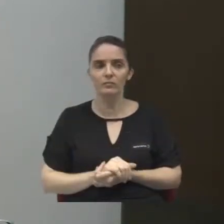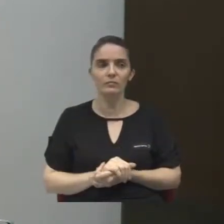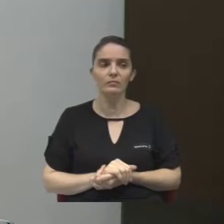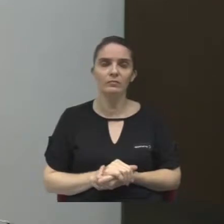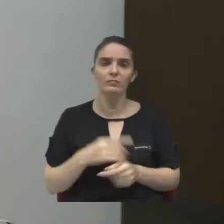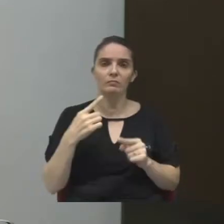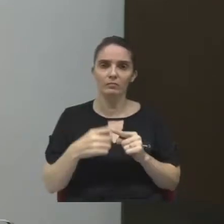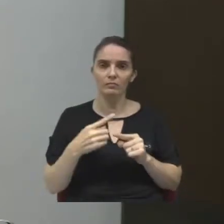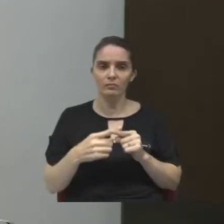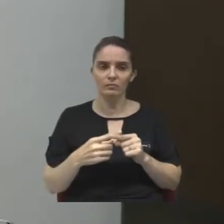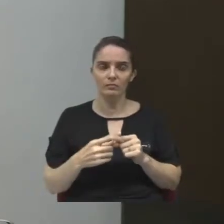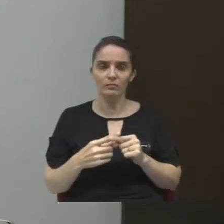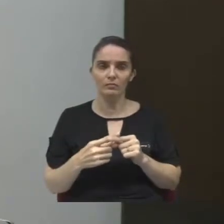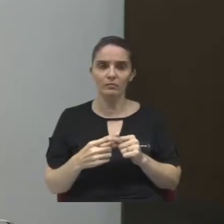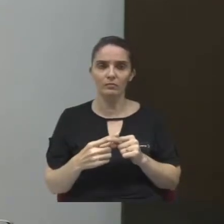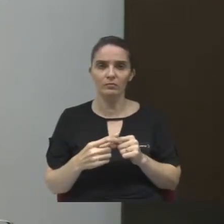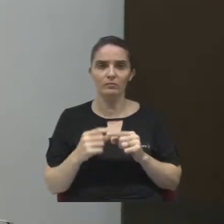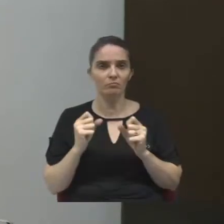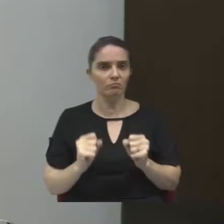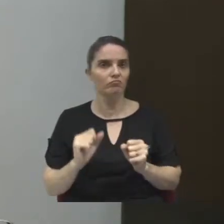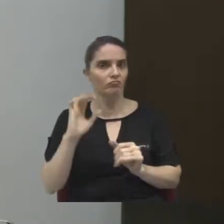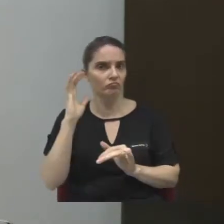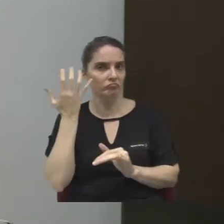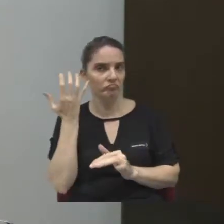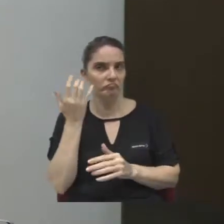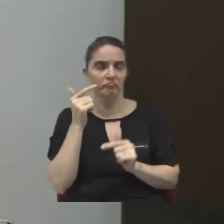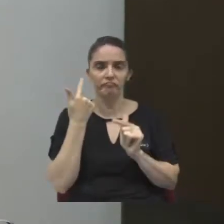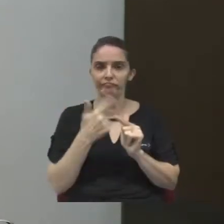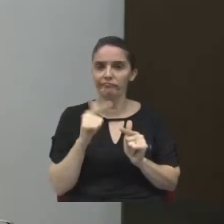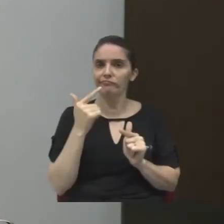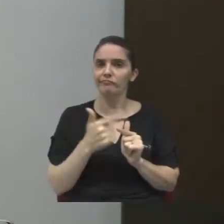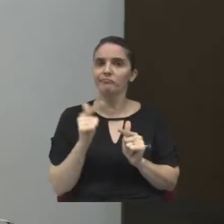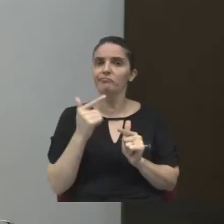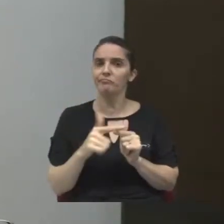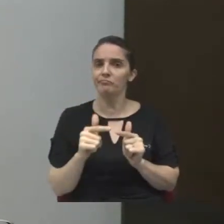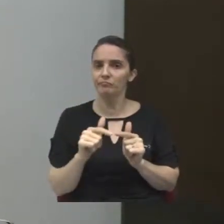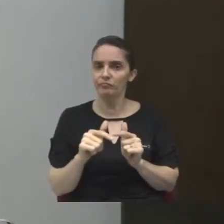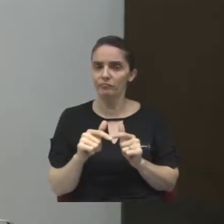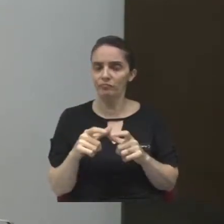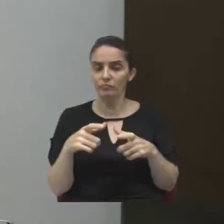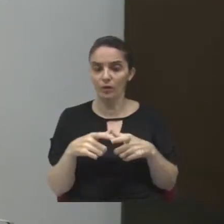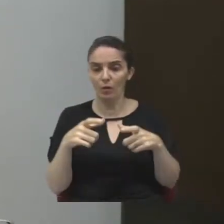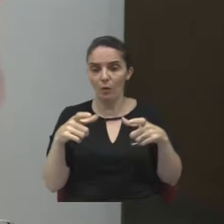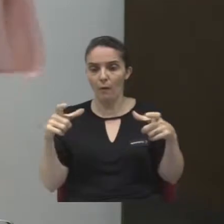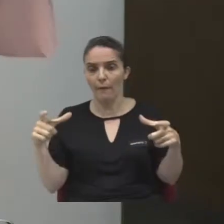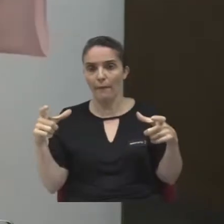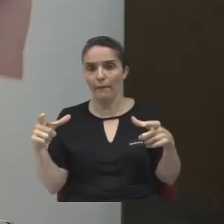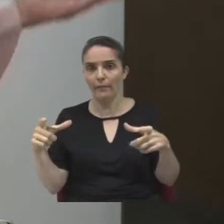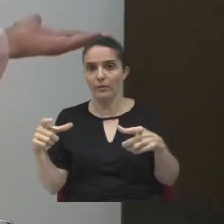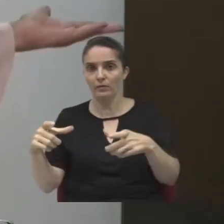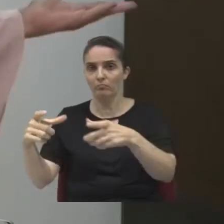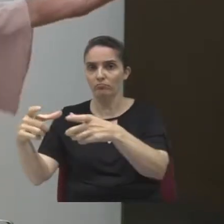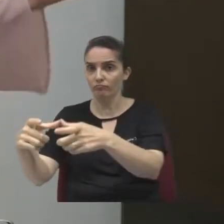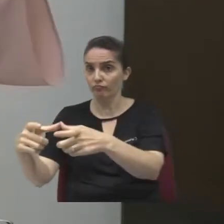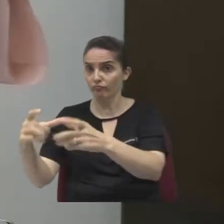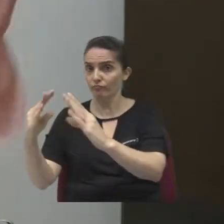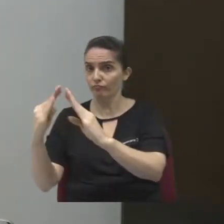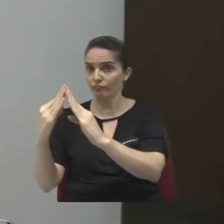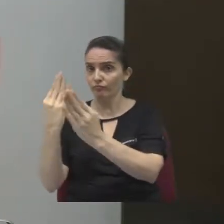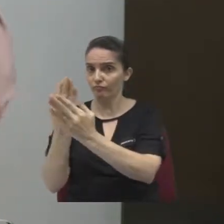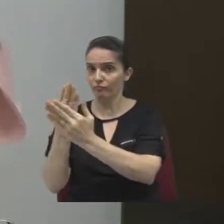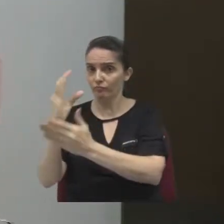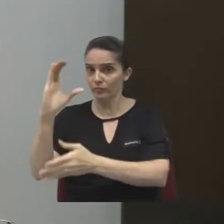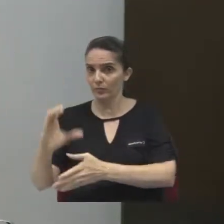pode causar um grande problema, e de vez a gente ter o aumento de vagas na creche, podemos ter uma diminuição.